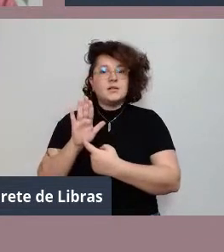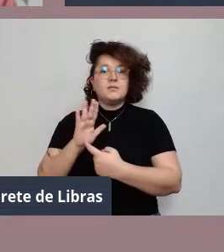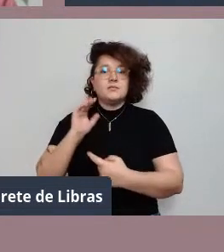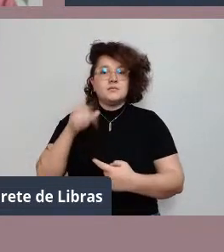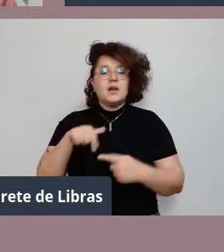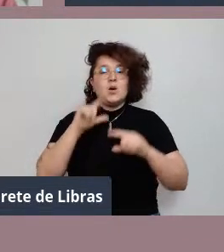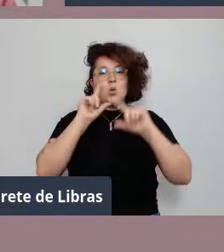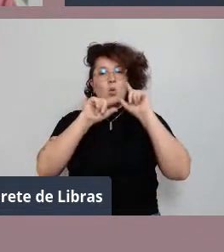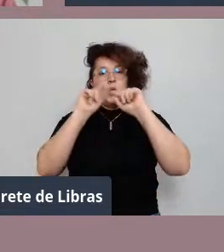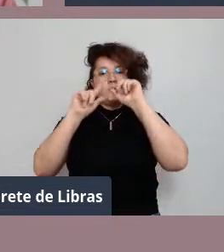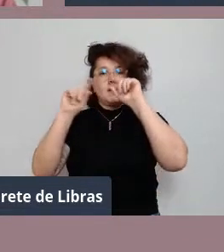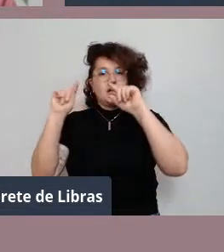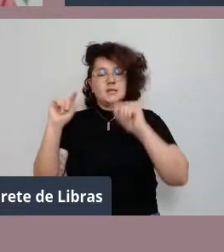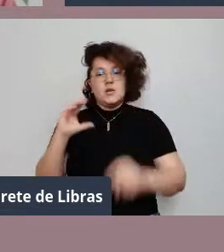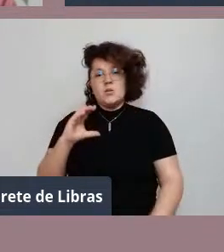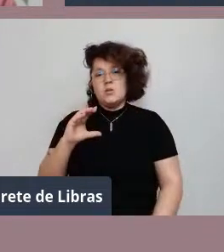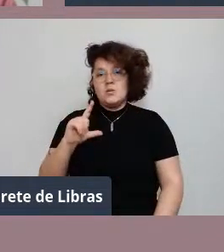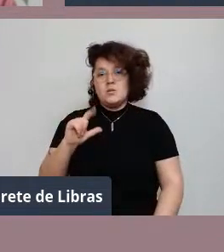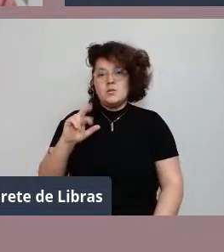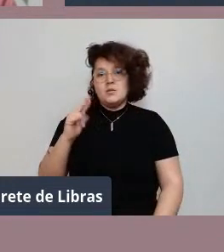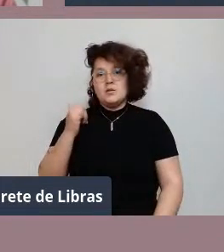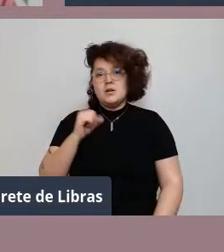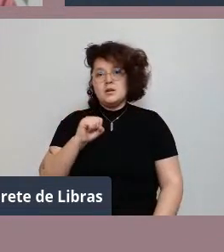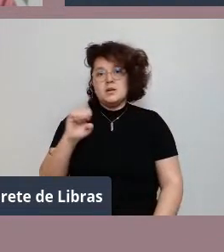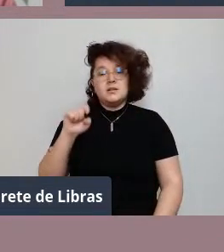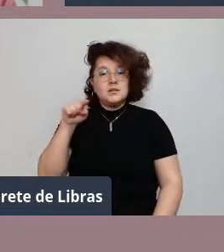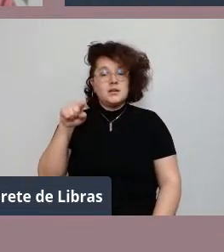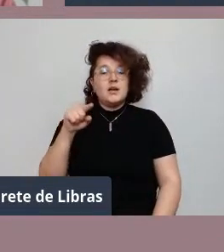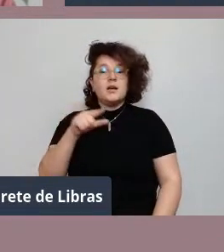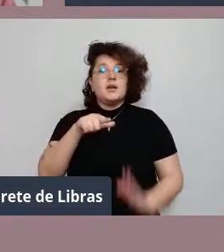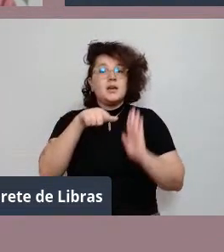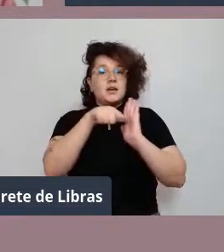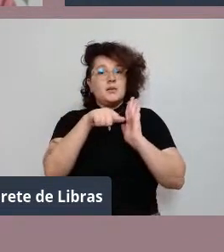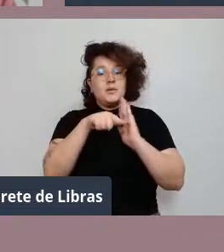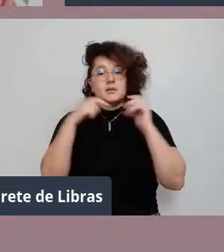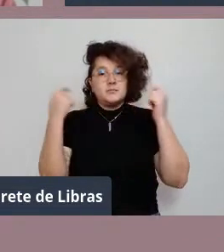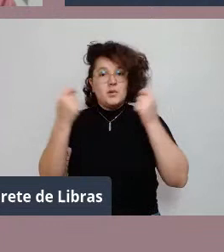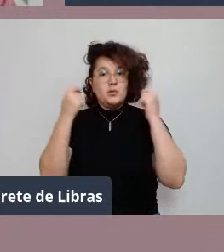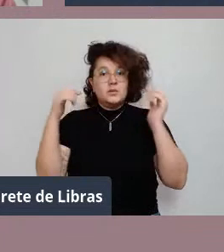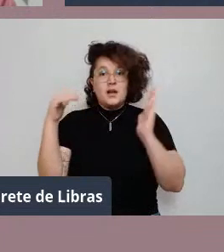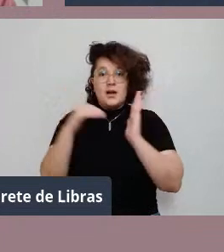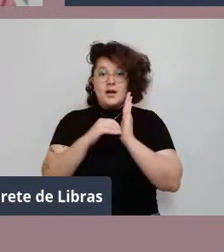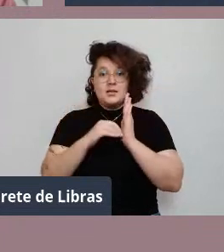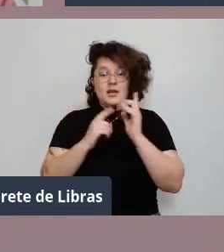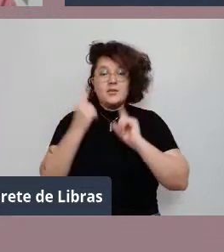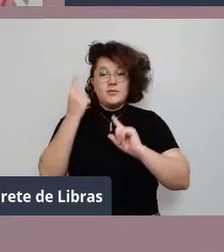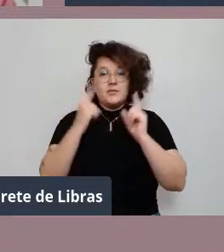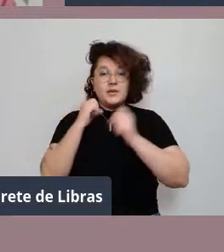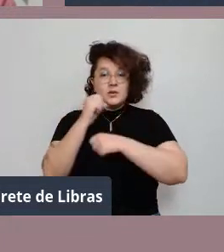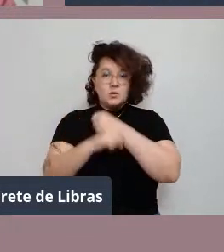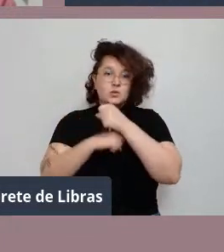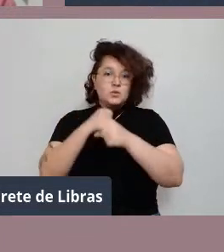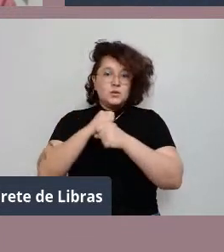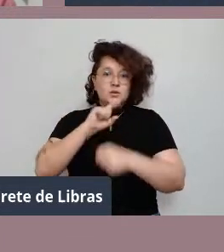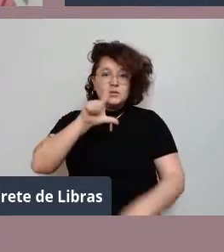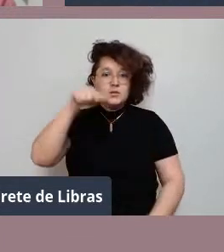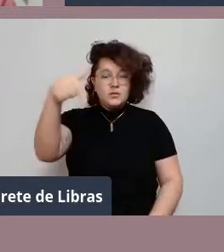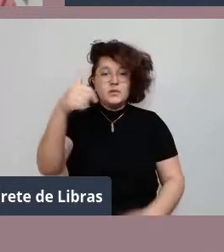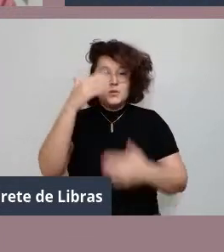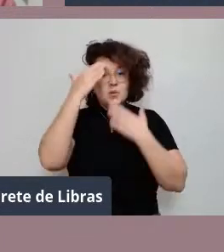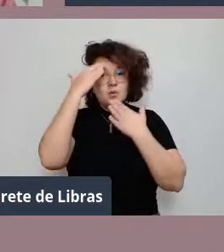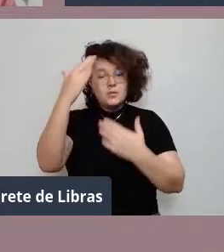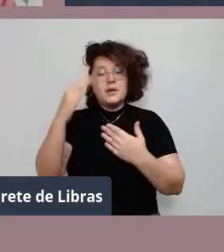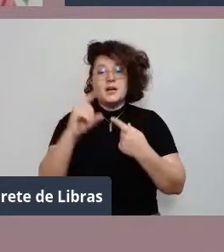Clarice no IMS Paulista, até fevereiro do ano que vem. E obrigada, Cláudia e Vânia, também